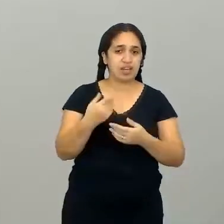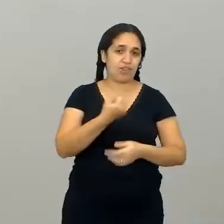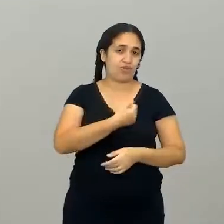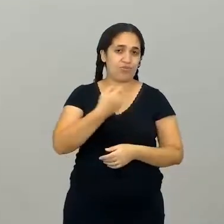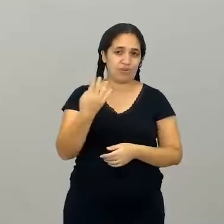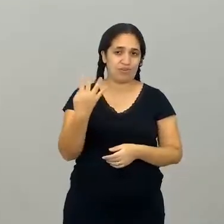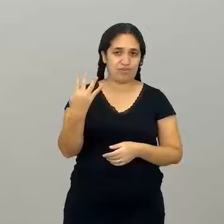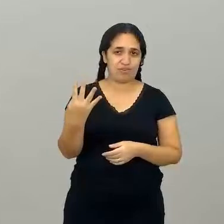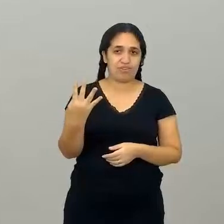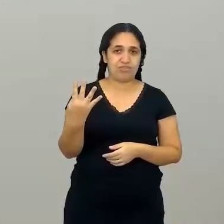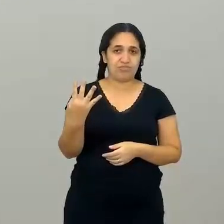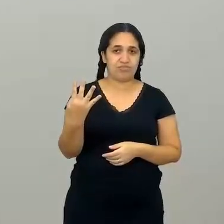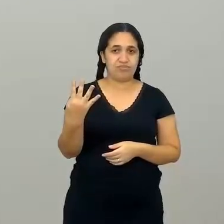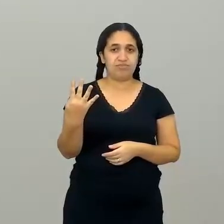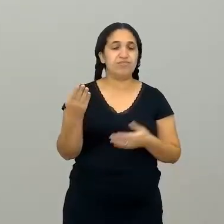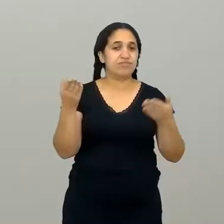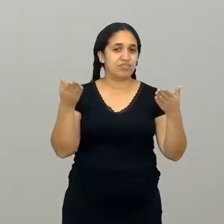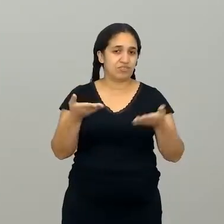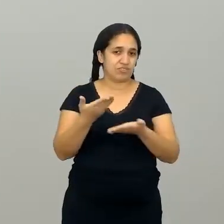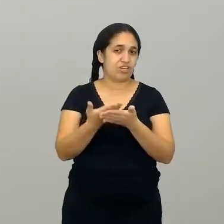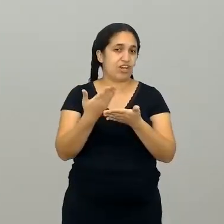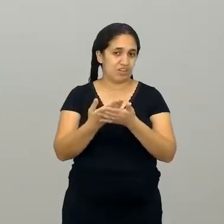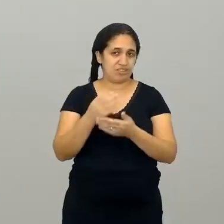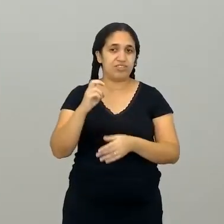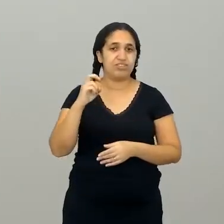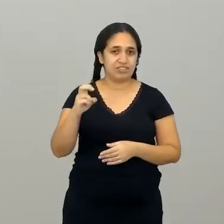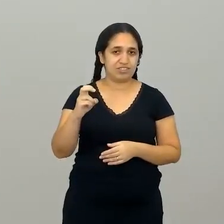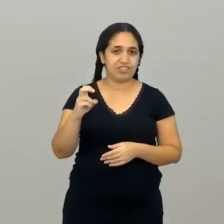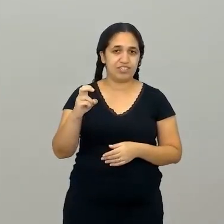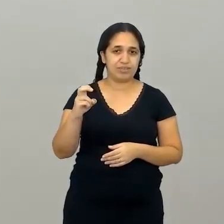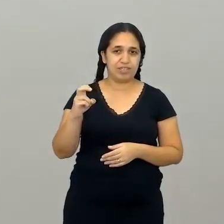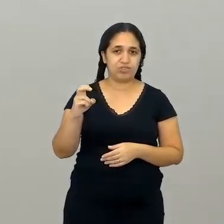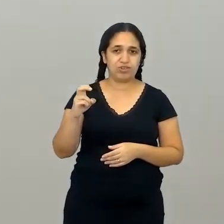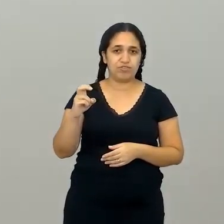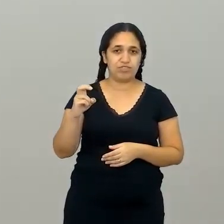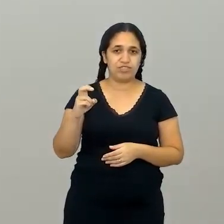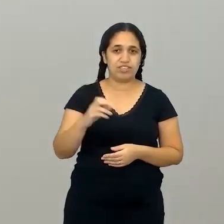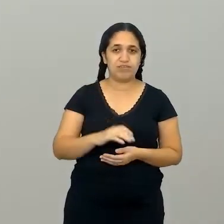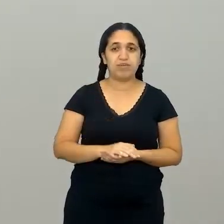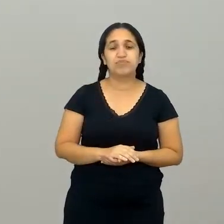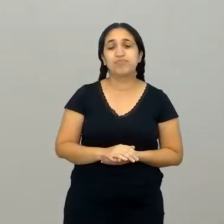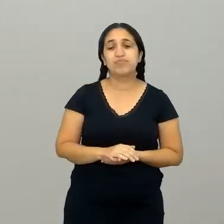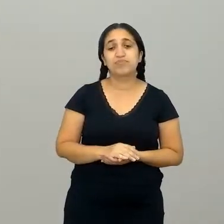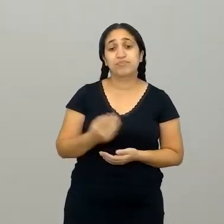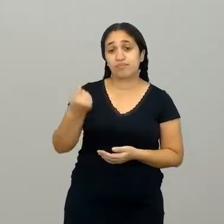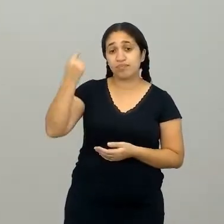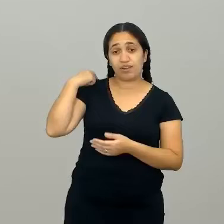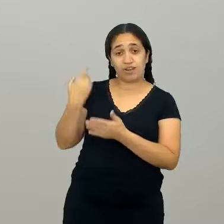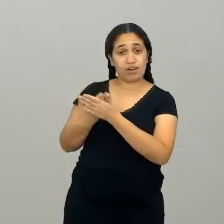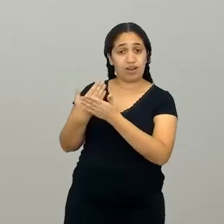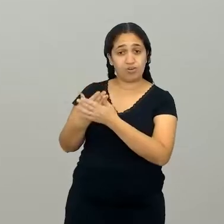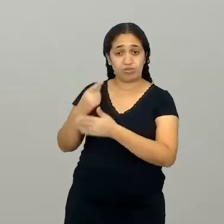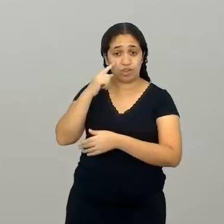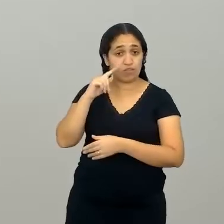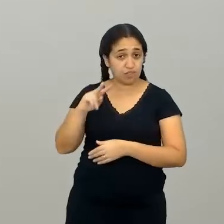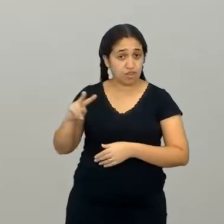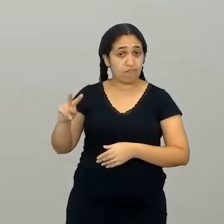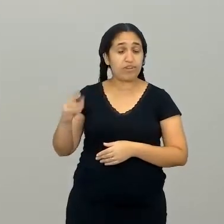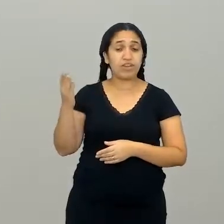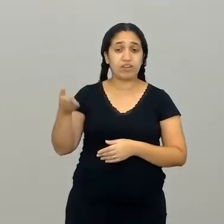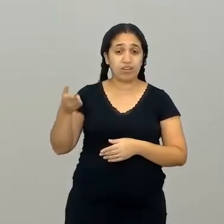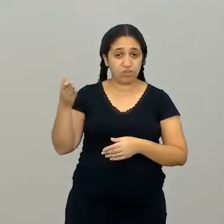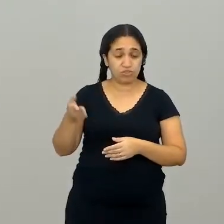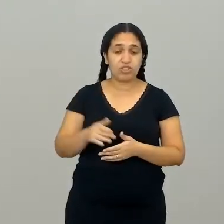4. Hoje é a aula 5, que é uma continuação da última aula que vocês viram, como